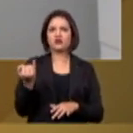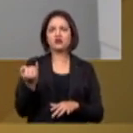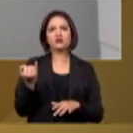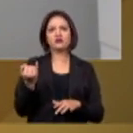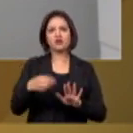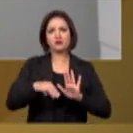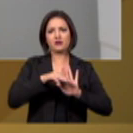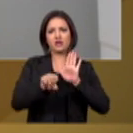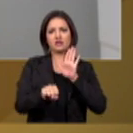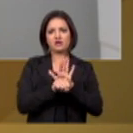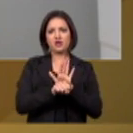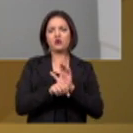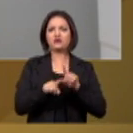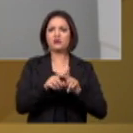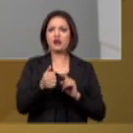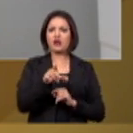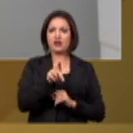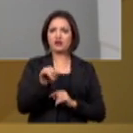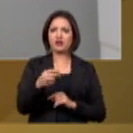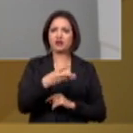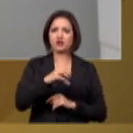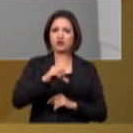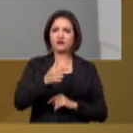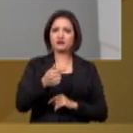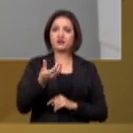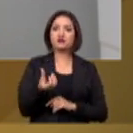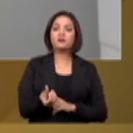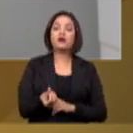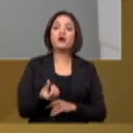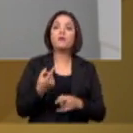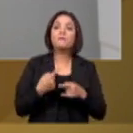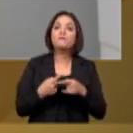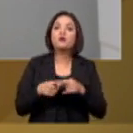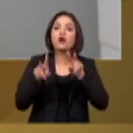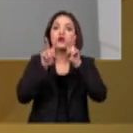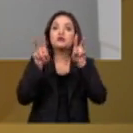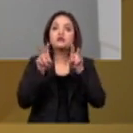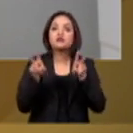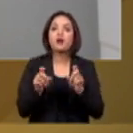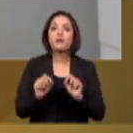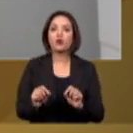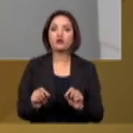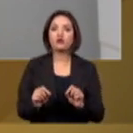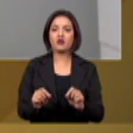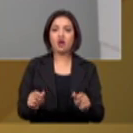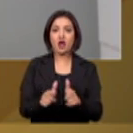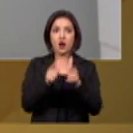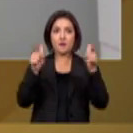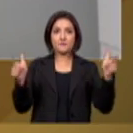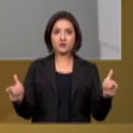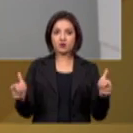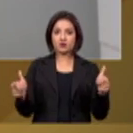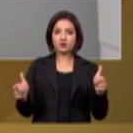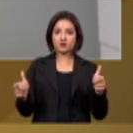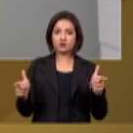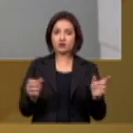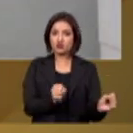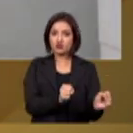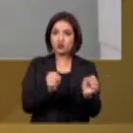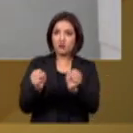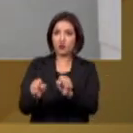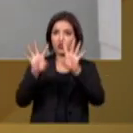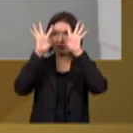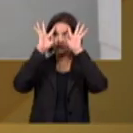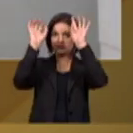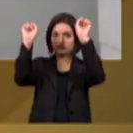7:30 o que a matéria subjacente aos envolve a amplitude do podem de álcool belíssimo